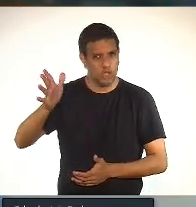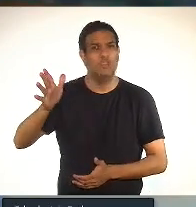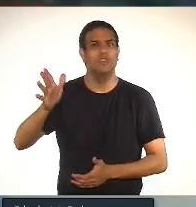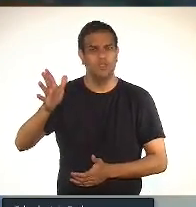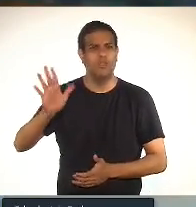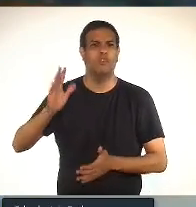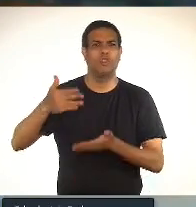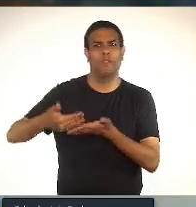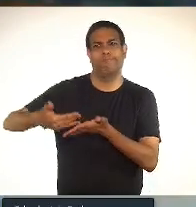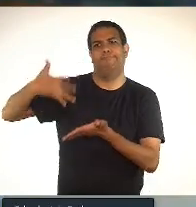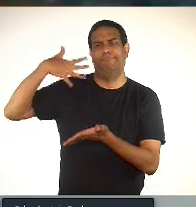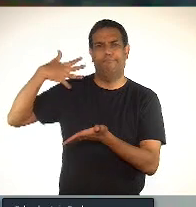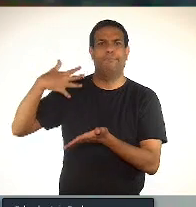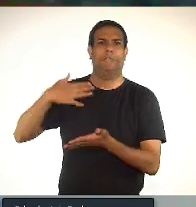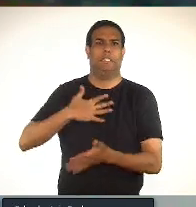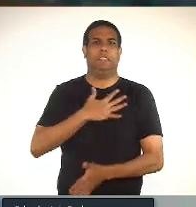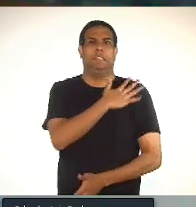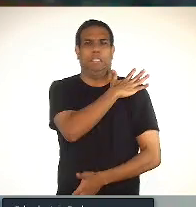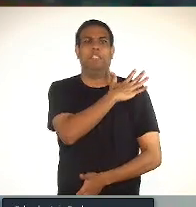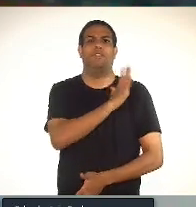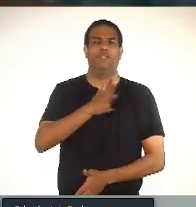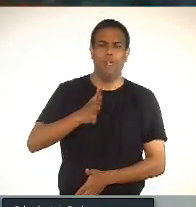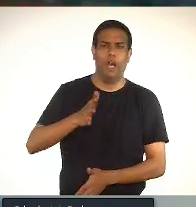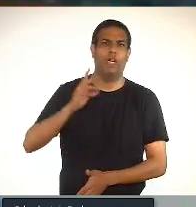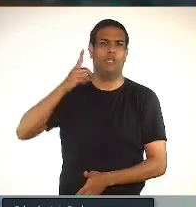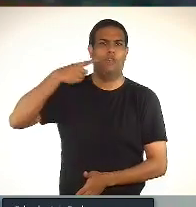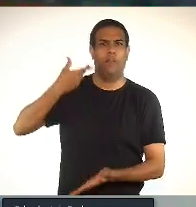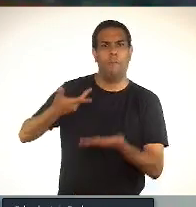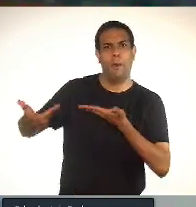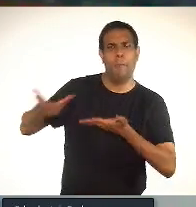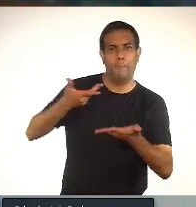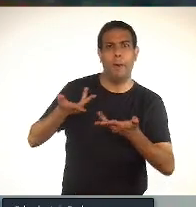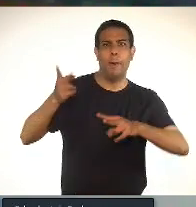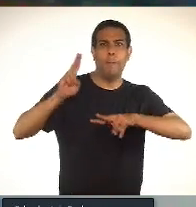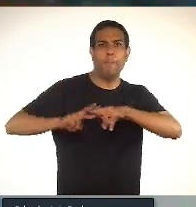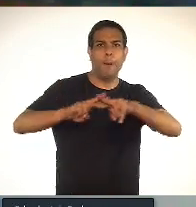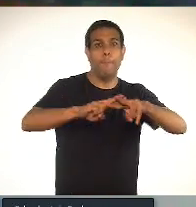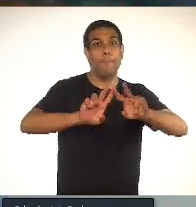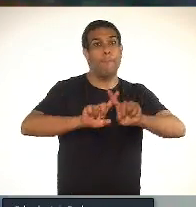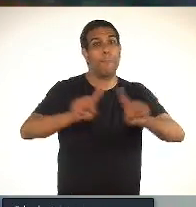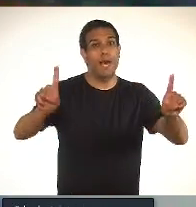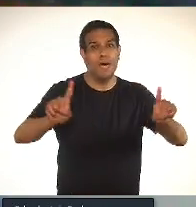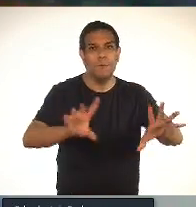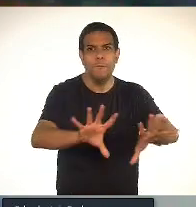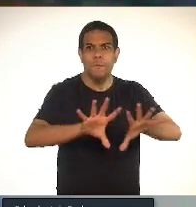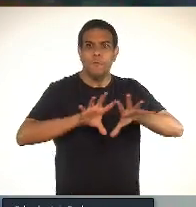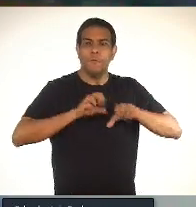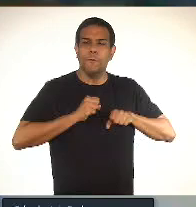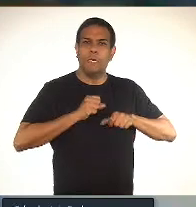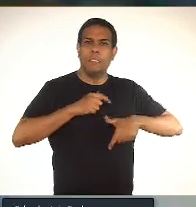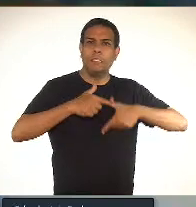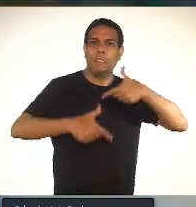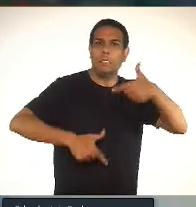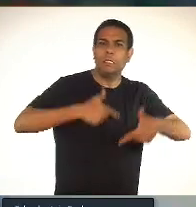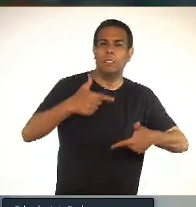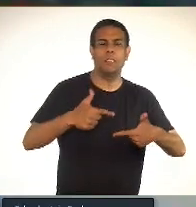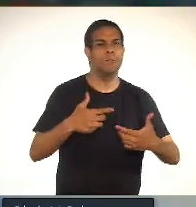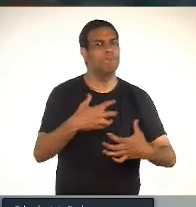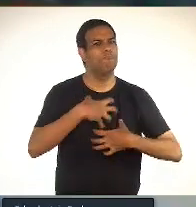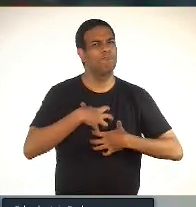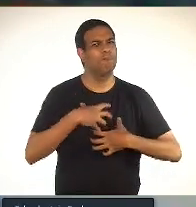pela ditadura, advogado de preso político, mas o trabalhismo tinha uma divergência de